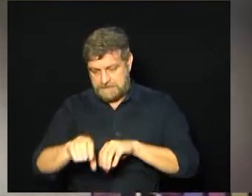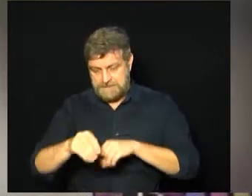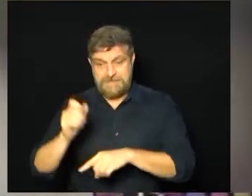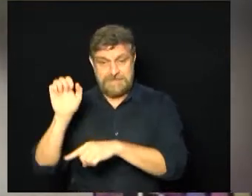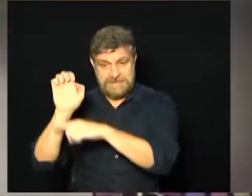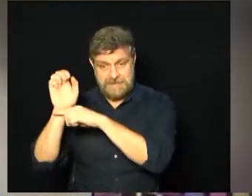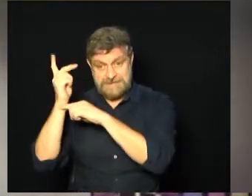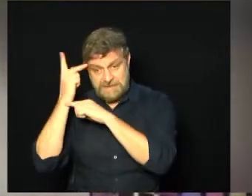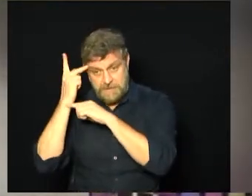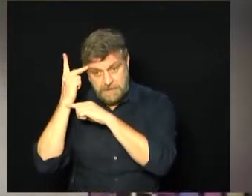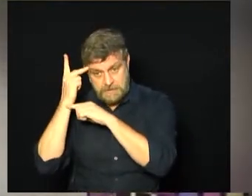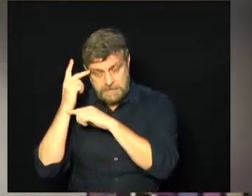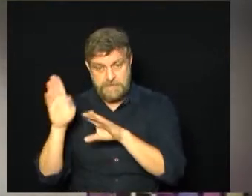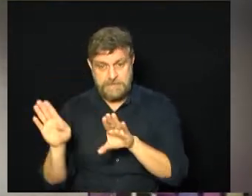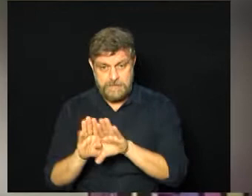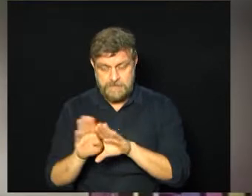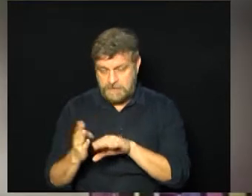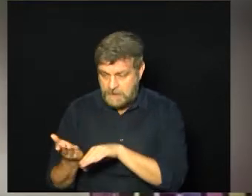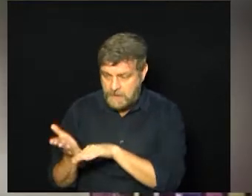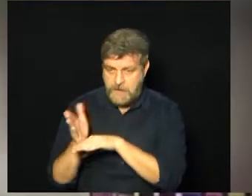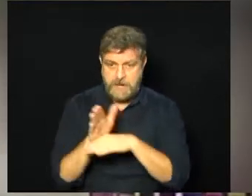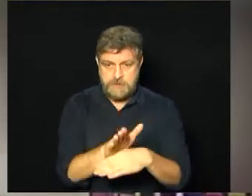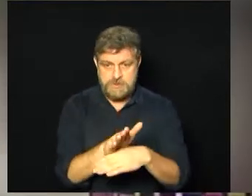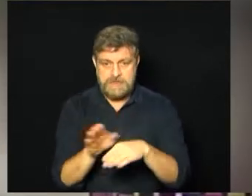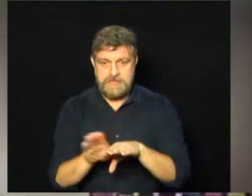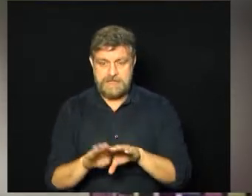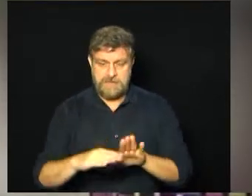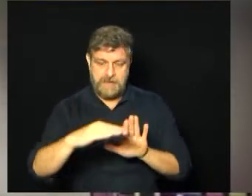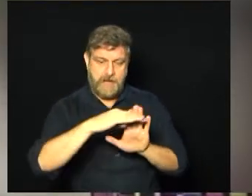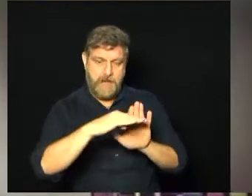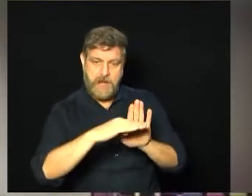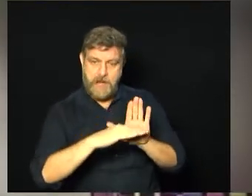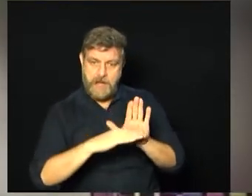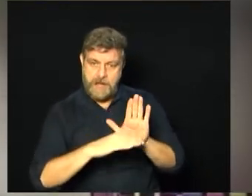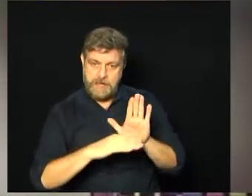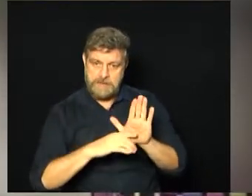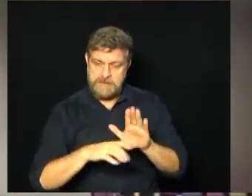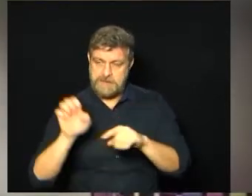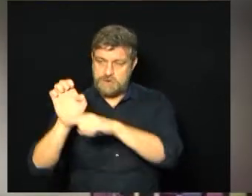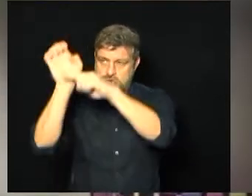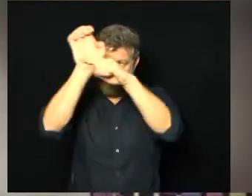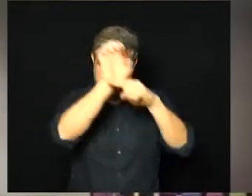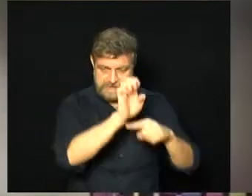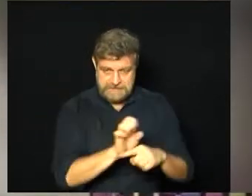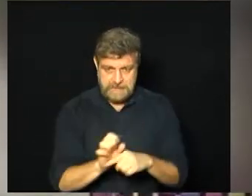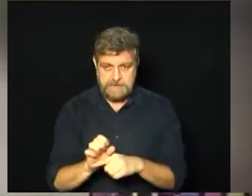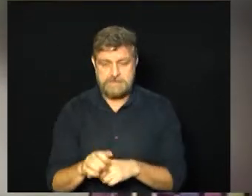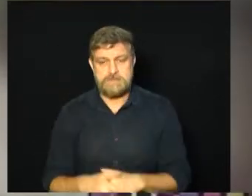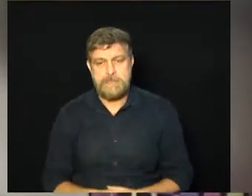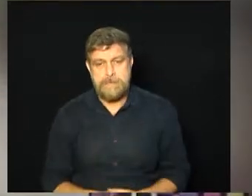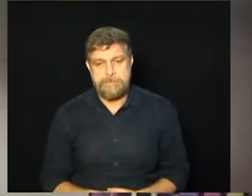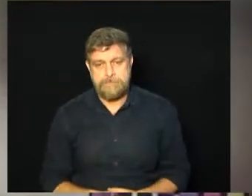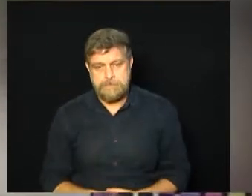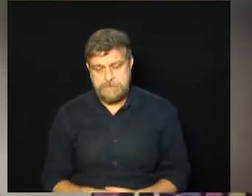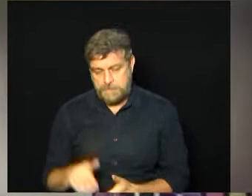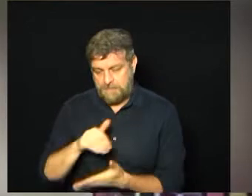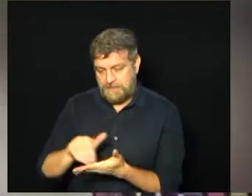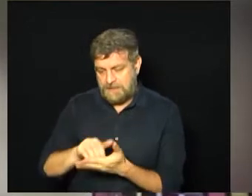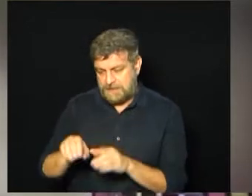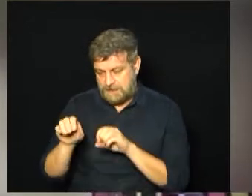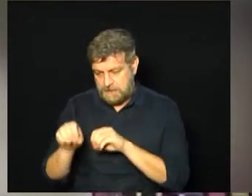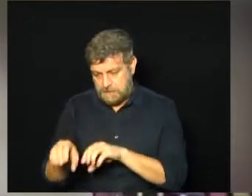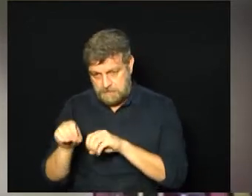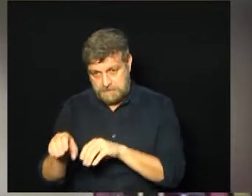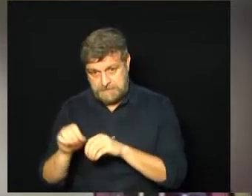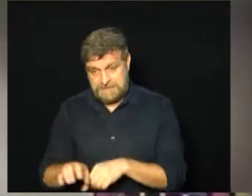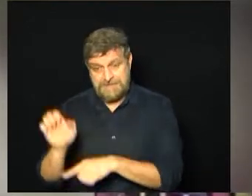Paulo e, de certa maneira, ajuda a balizar também o calendário de outros estados do país. A Secretaria da Educação